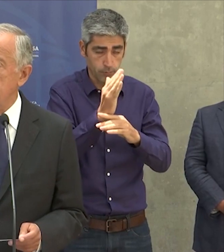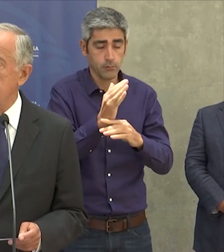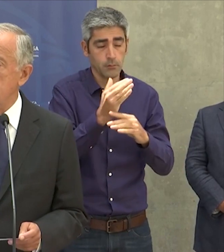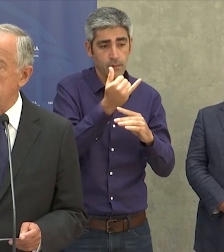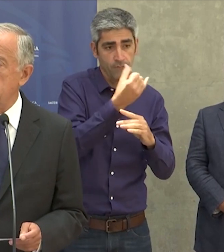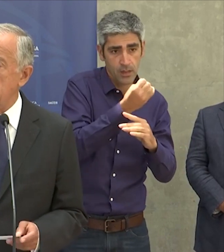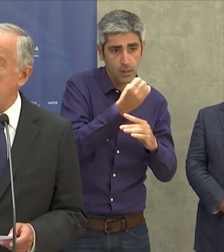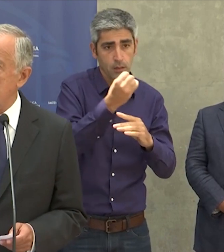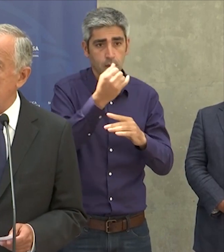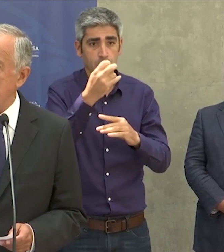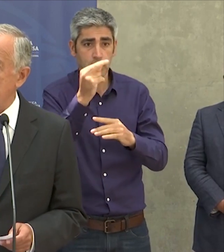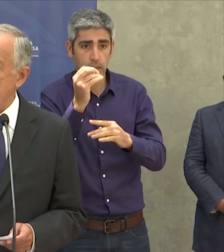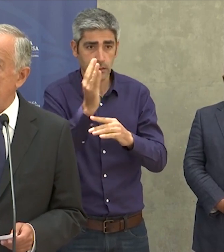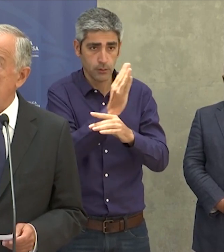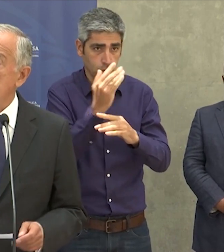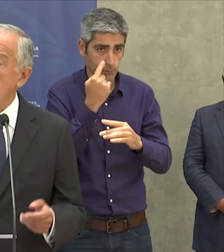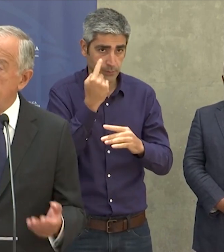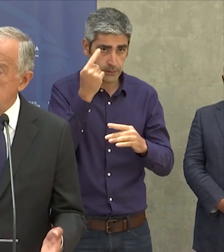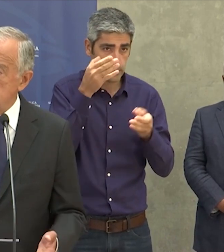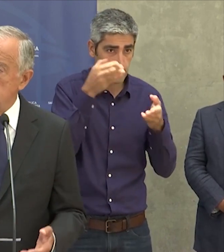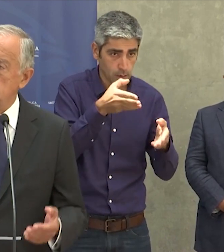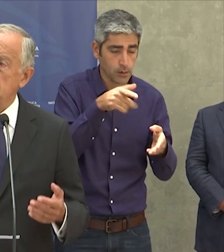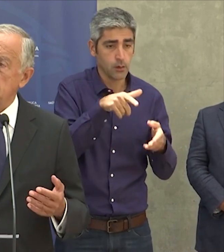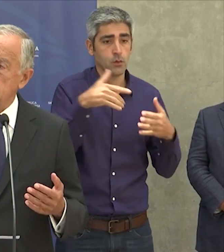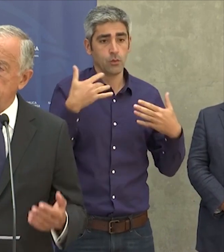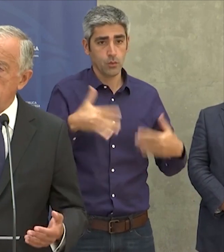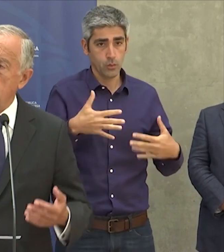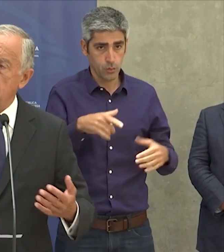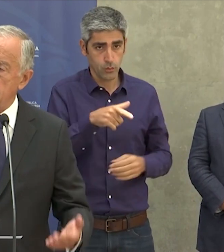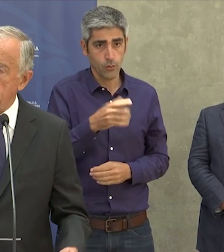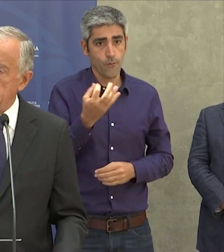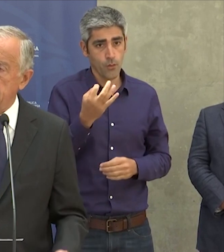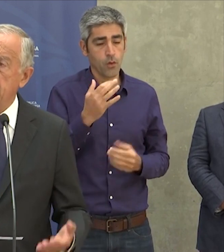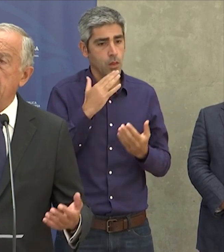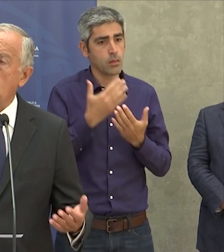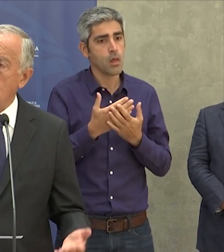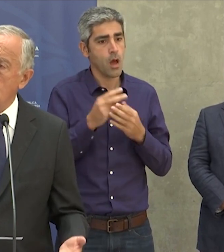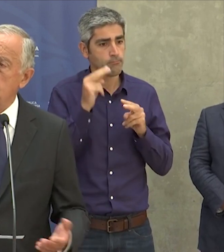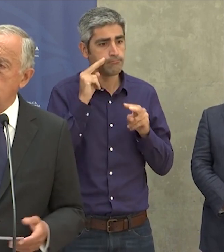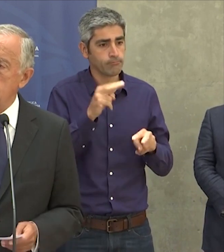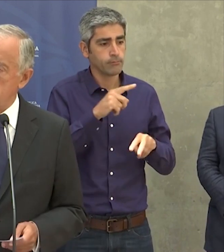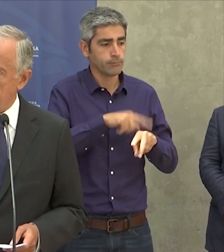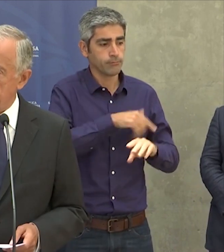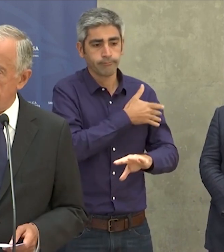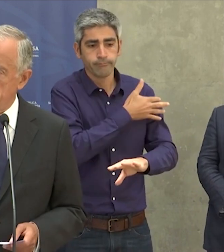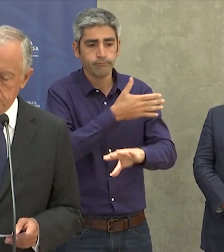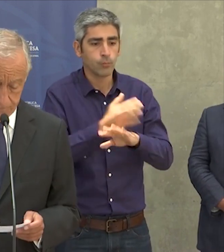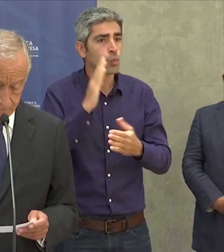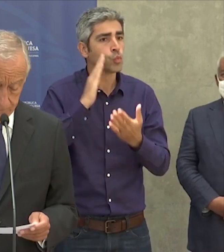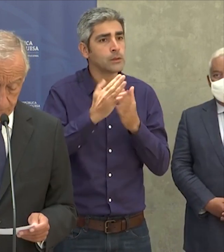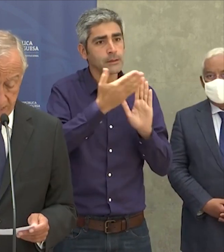entre os 20 e os 30 anos, e o peso que veio a ganhar ao longo das últimas